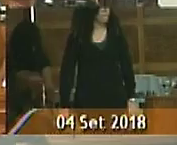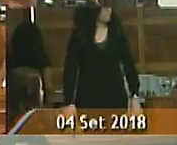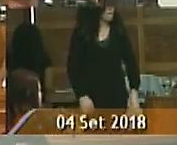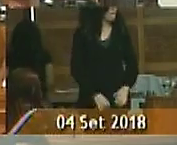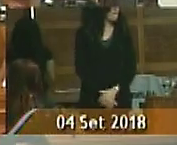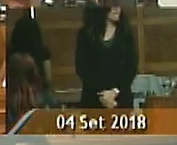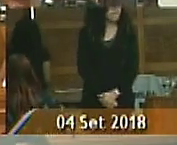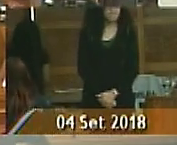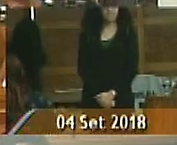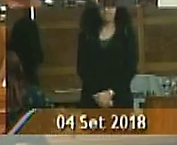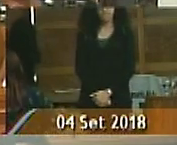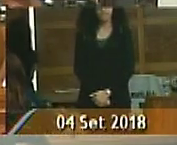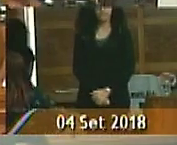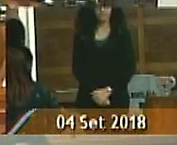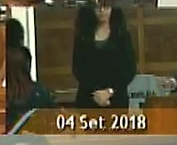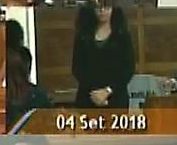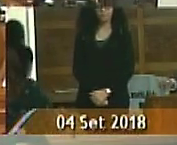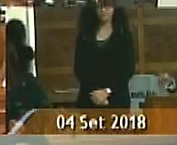Débora.